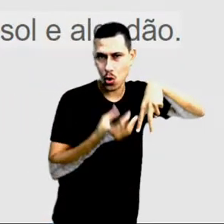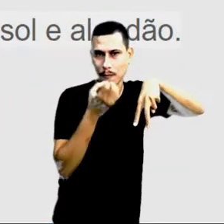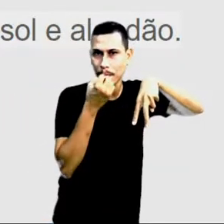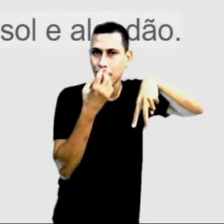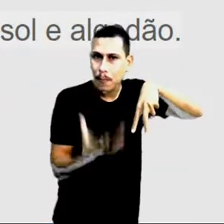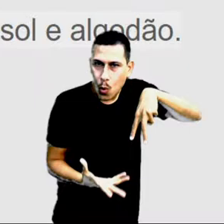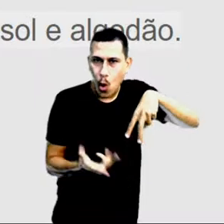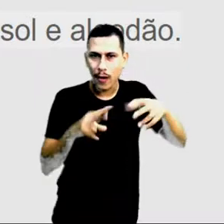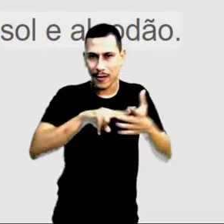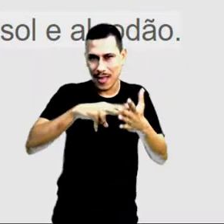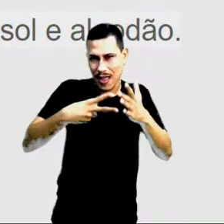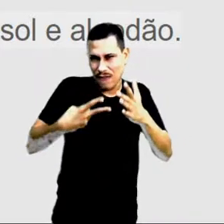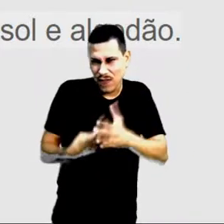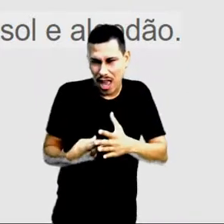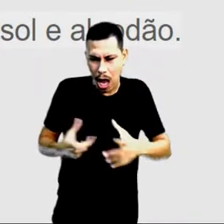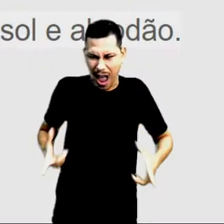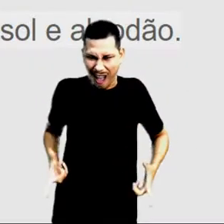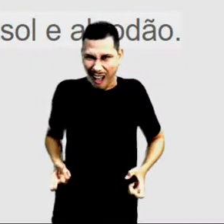são ácidos graxos